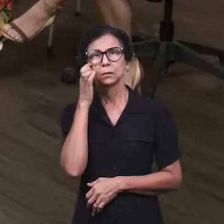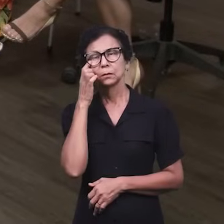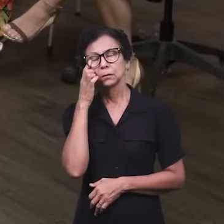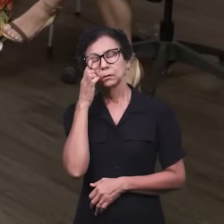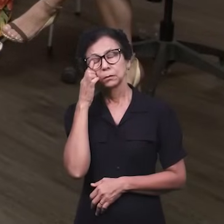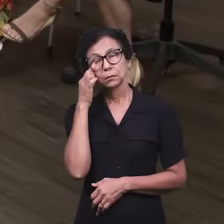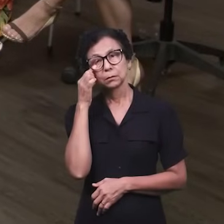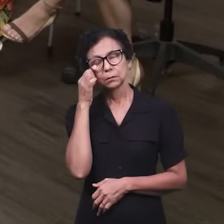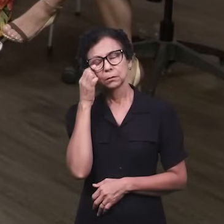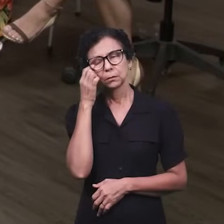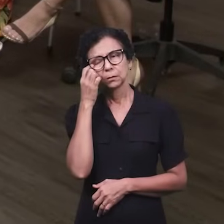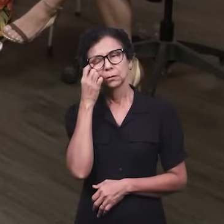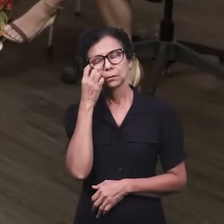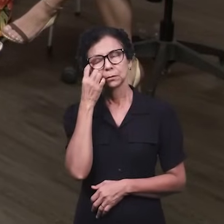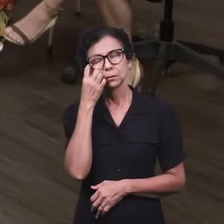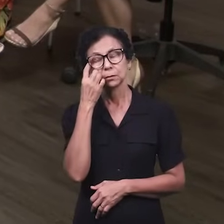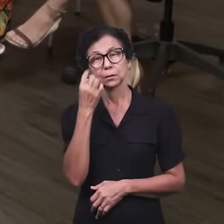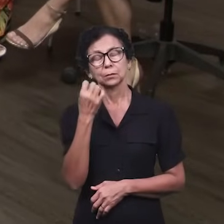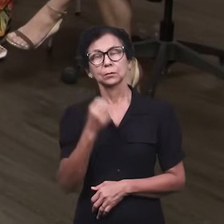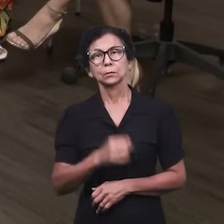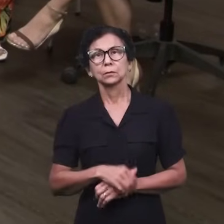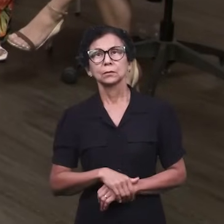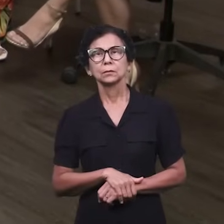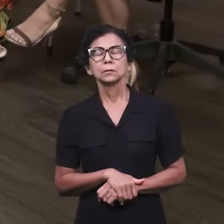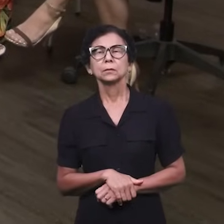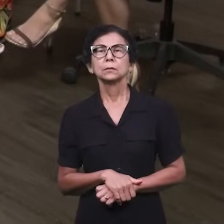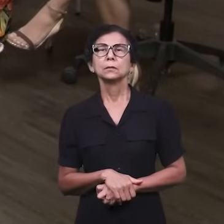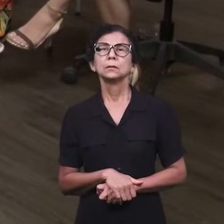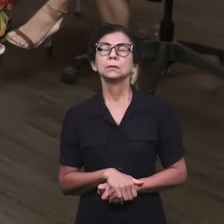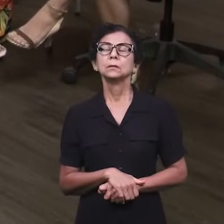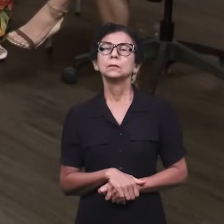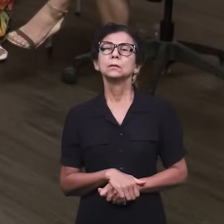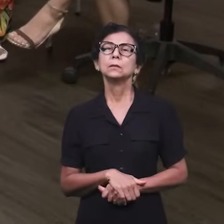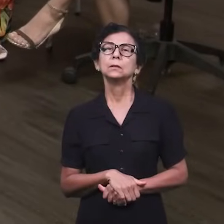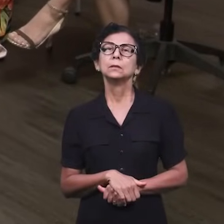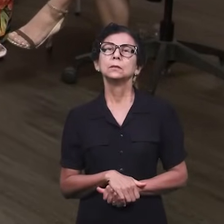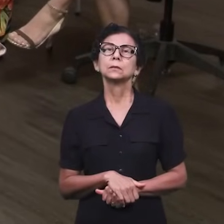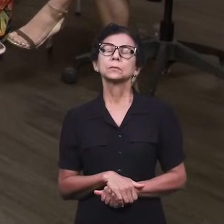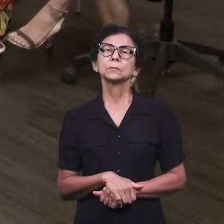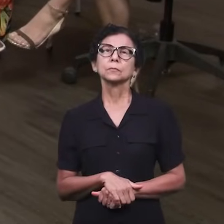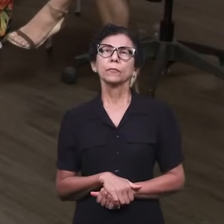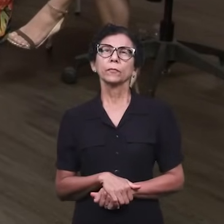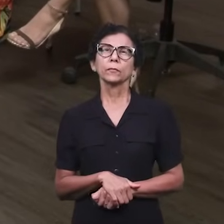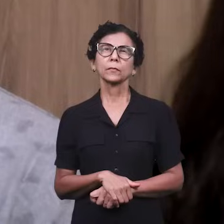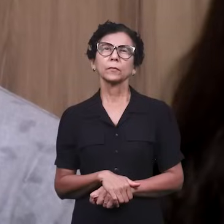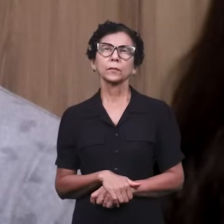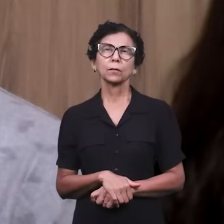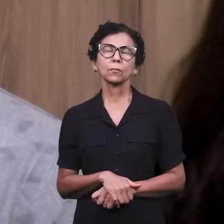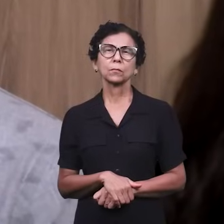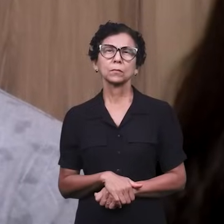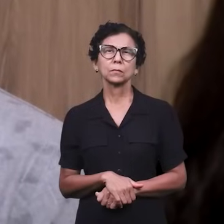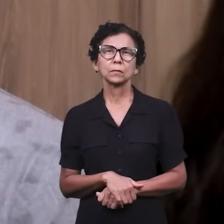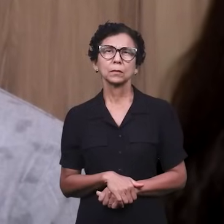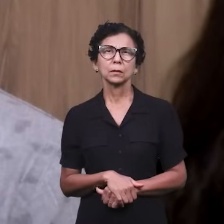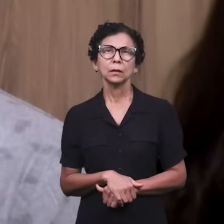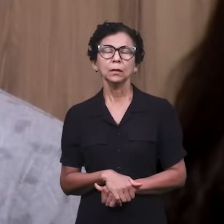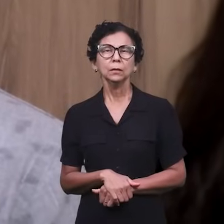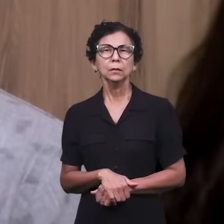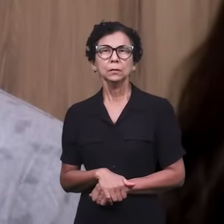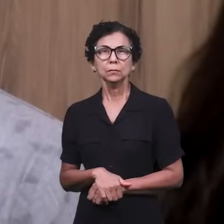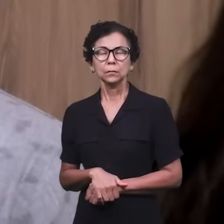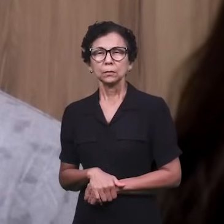hein glória a Deus Ah mas Pedro você tem outra pergunta para fazer Tenho sim pastor eh a outra pergunta é